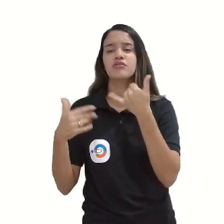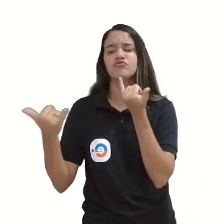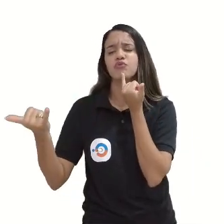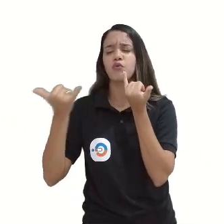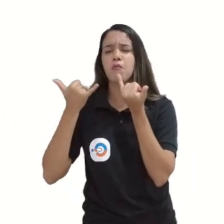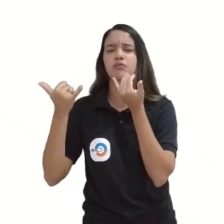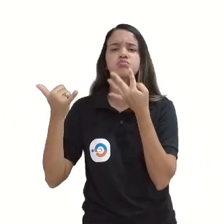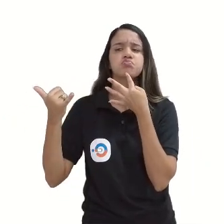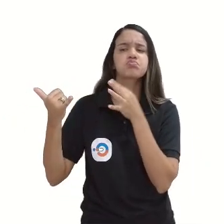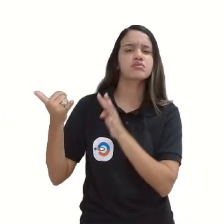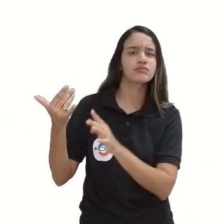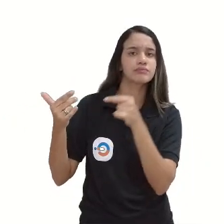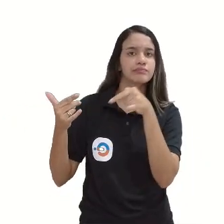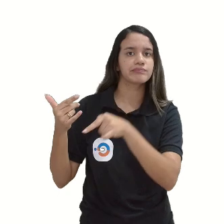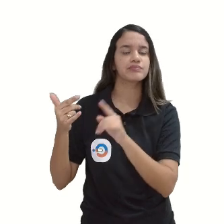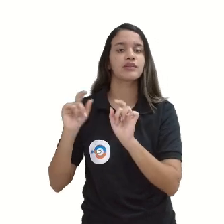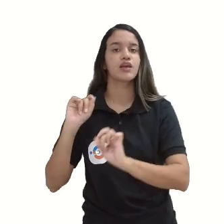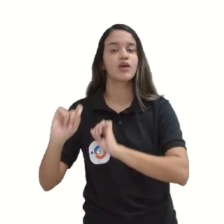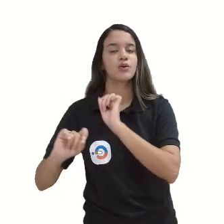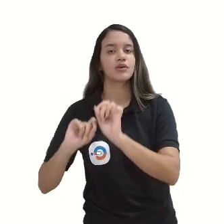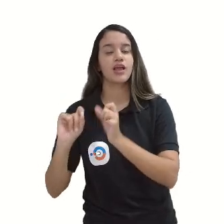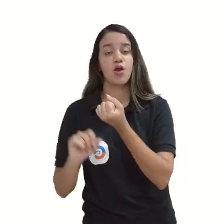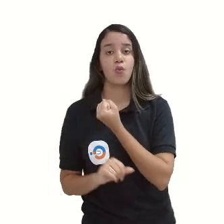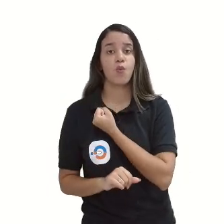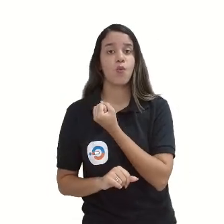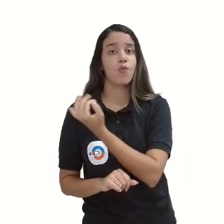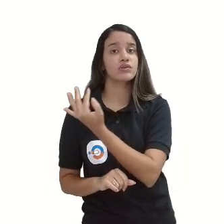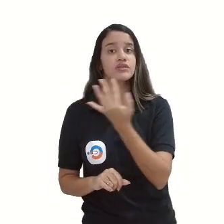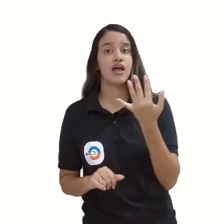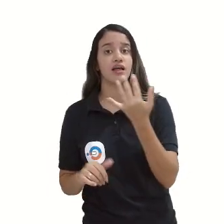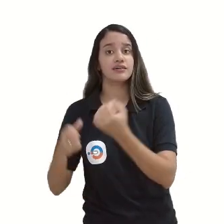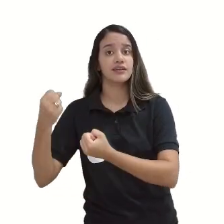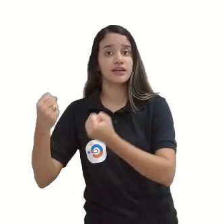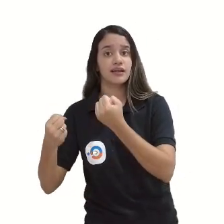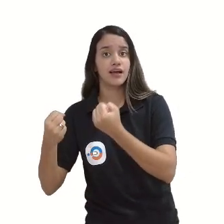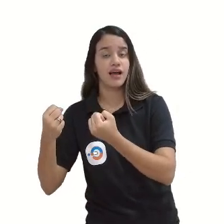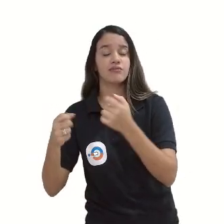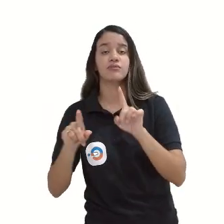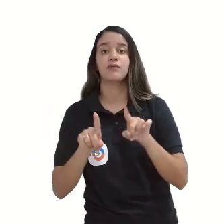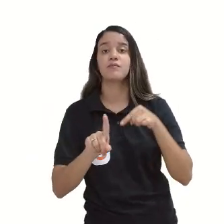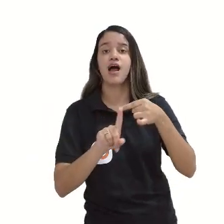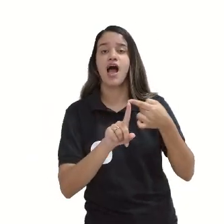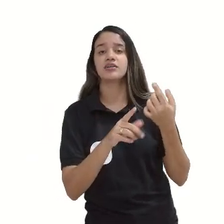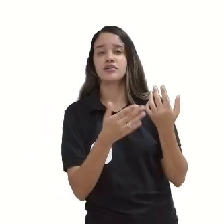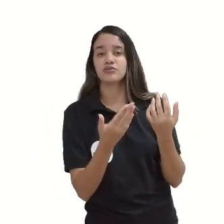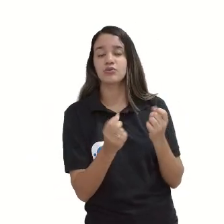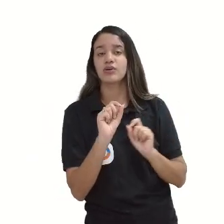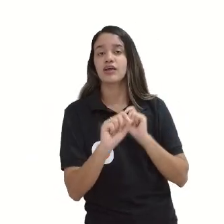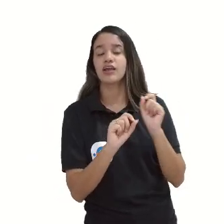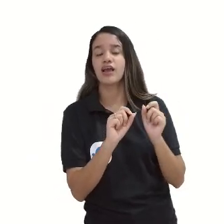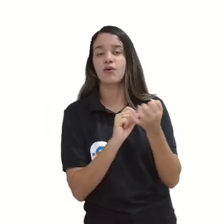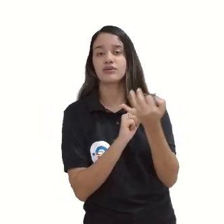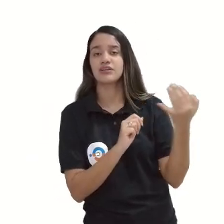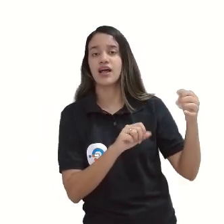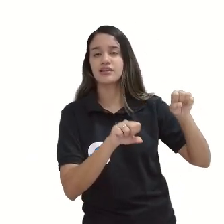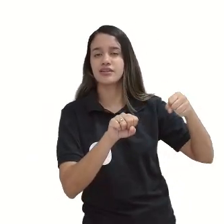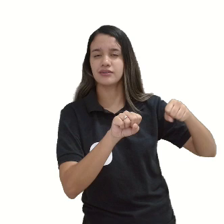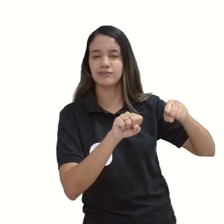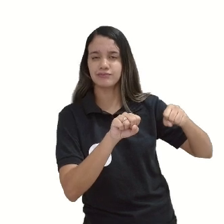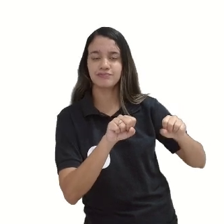informações desconhecidas? Nesse caso, o número de carros e o número de motos. E o que foi que eu fiz para resolver essa